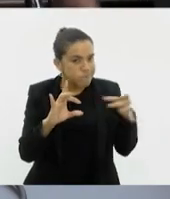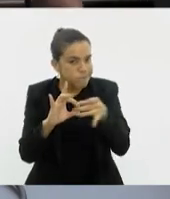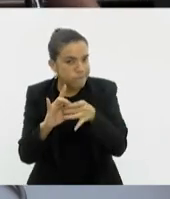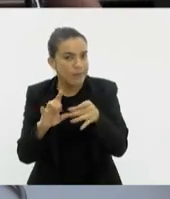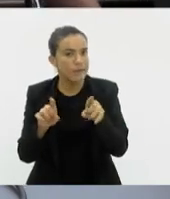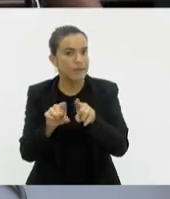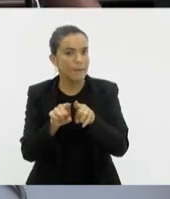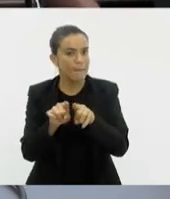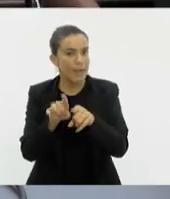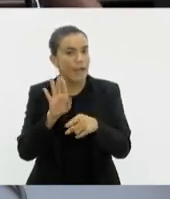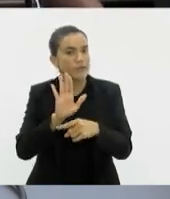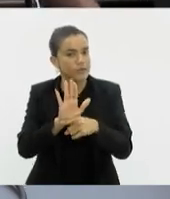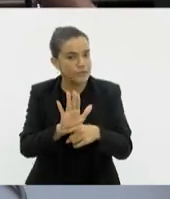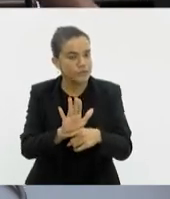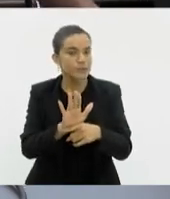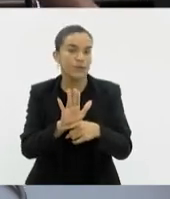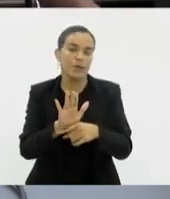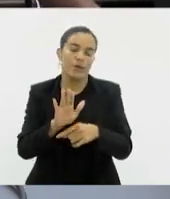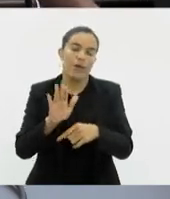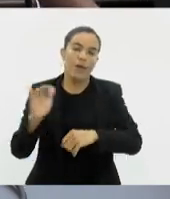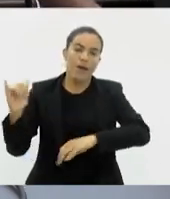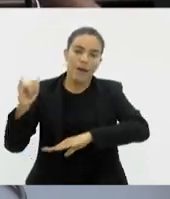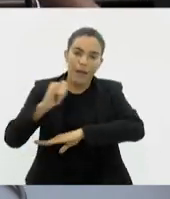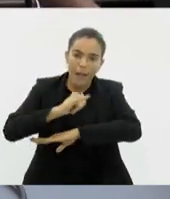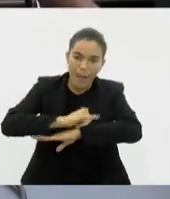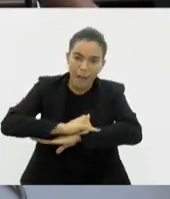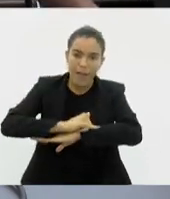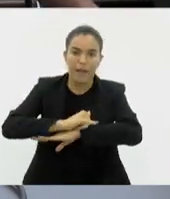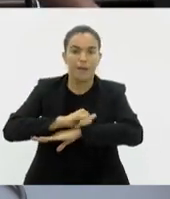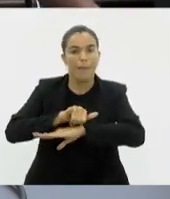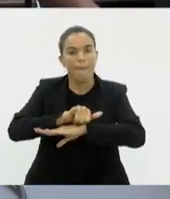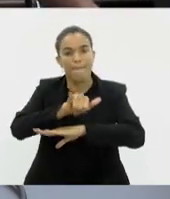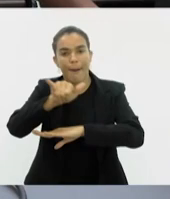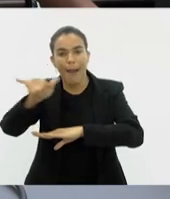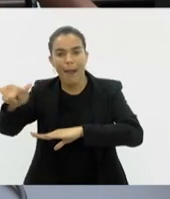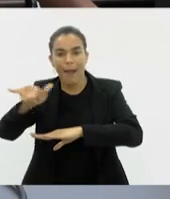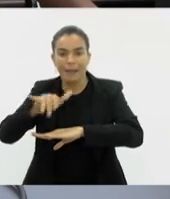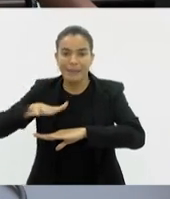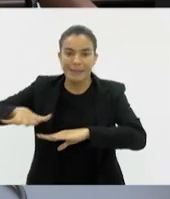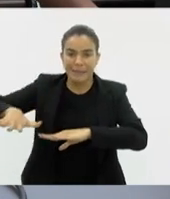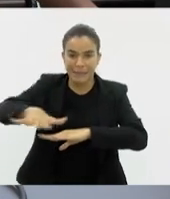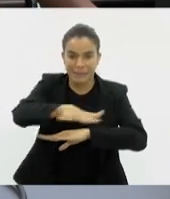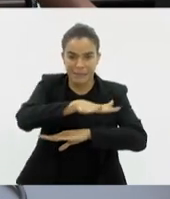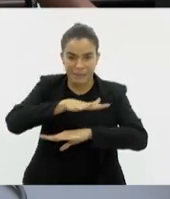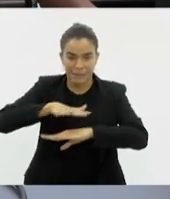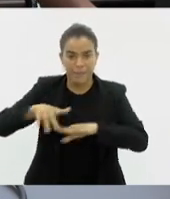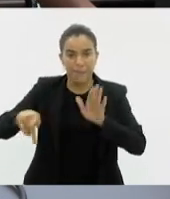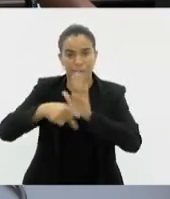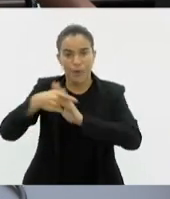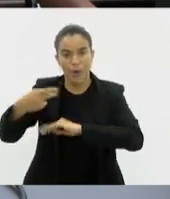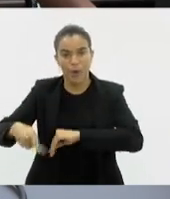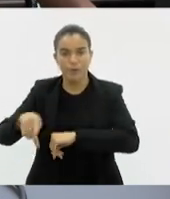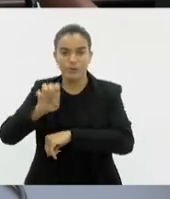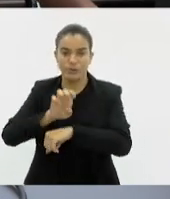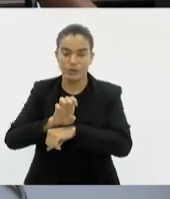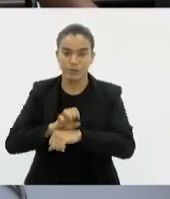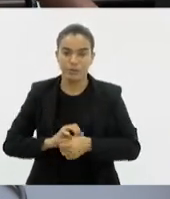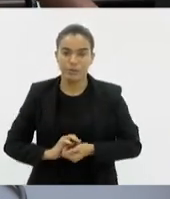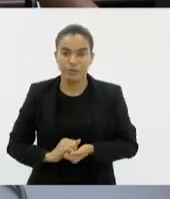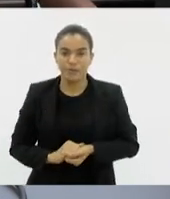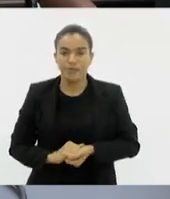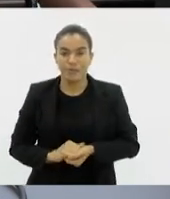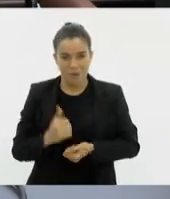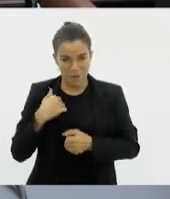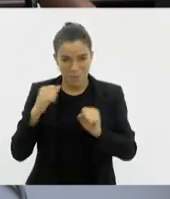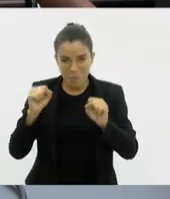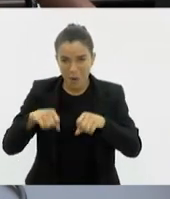também os aeroportos que fazem voo regional. Os aeroportos regionais do nosso estado. Presidente, me permite um rápido complemento em